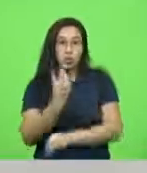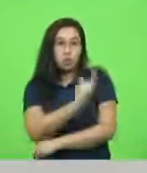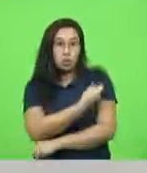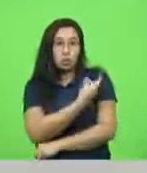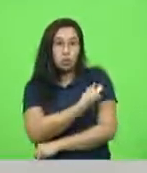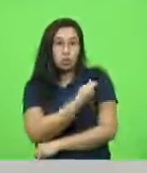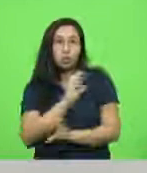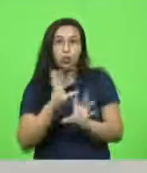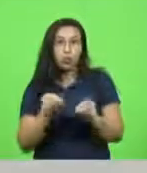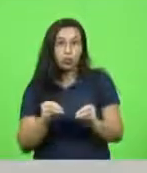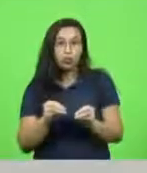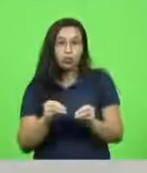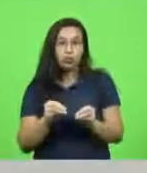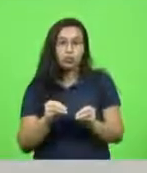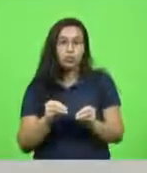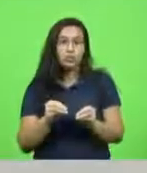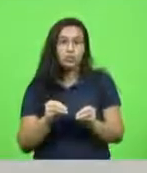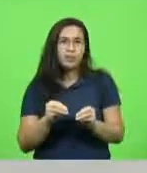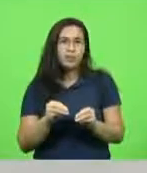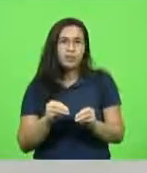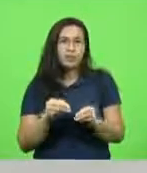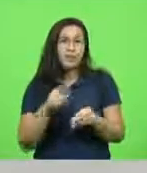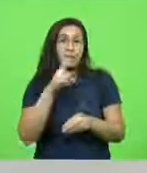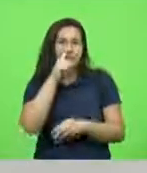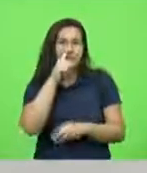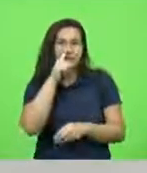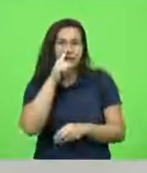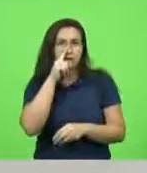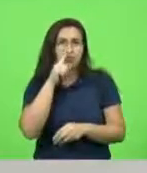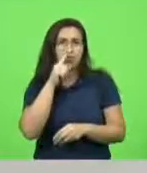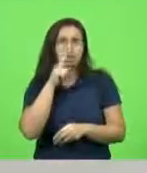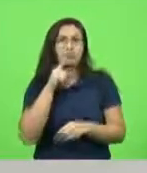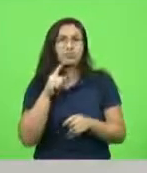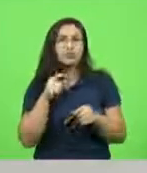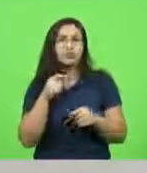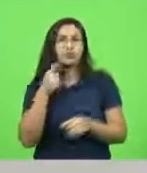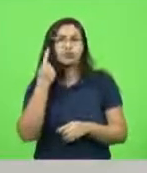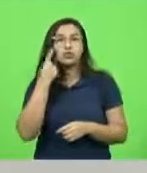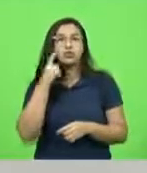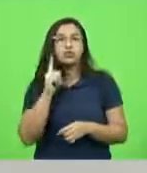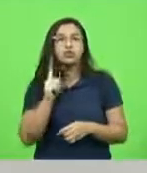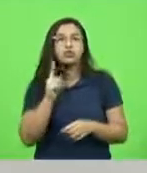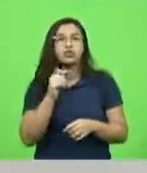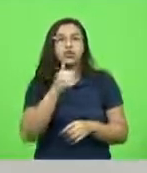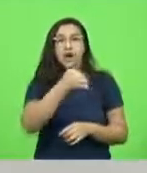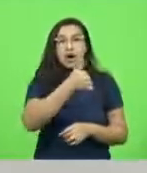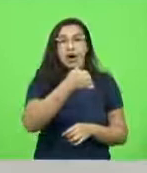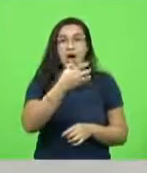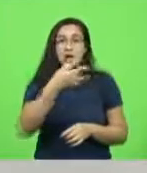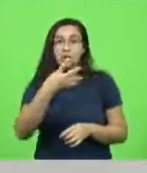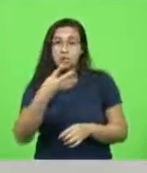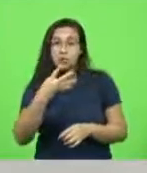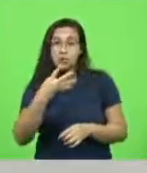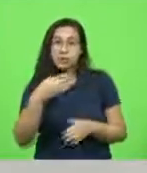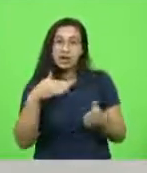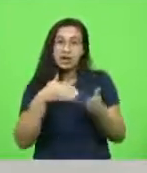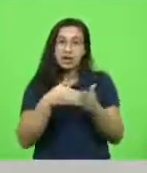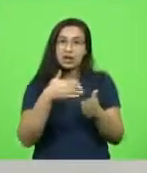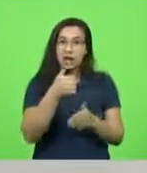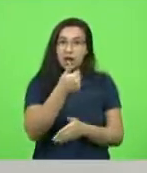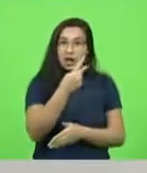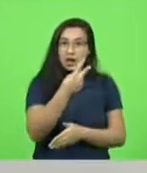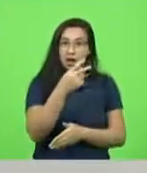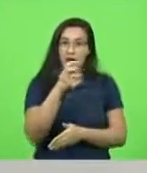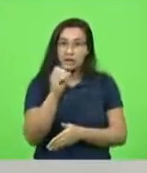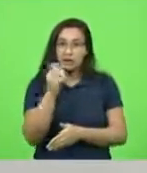desde aquele prazo de 14 dias a a vinte e poucos dias não ter para segunda dores e aí vamos